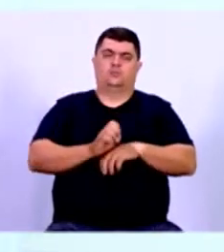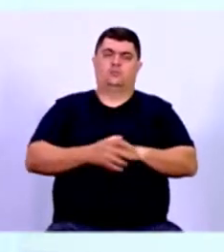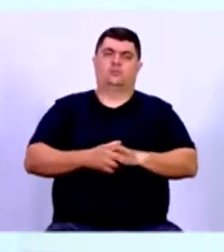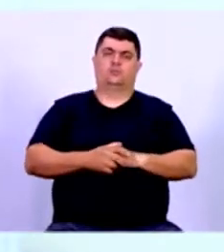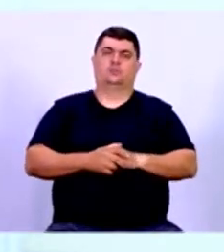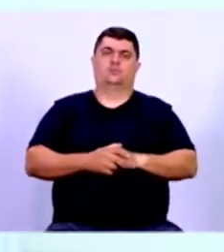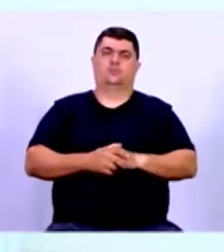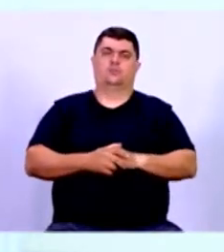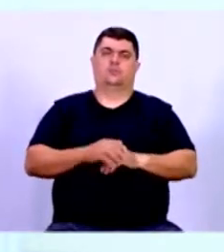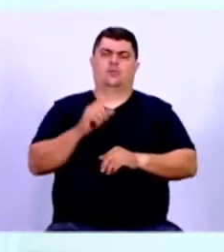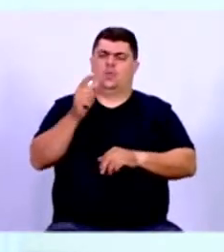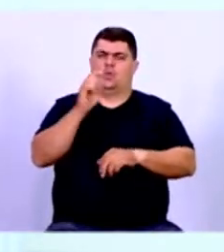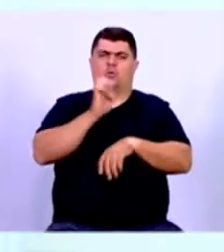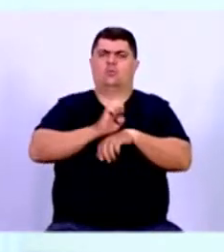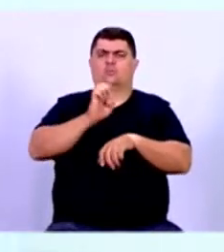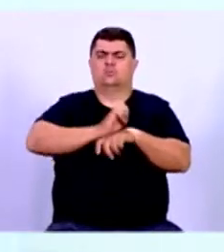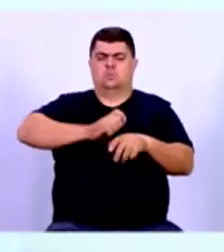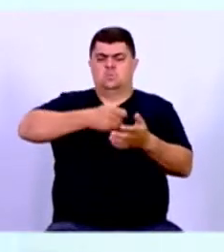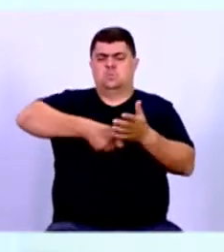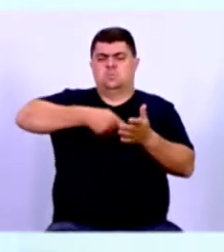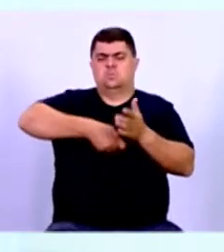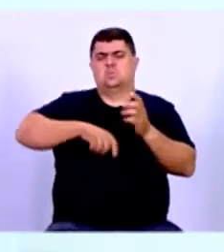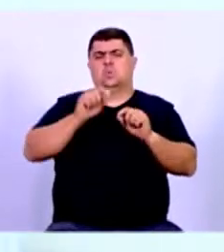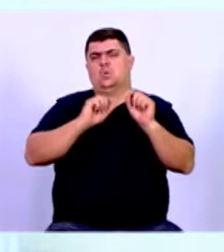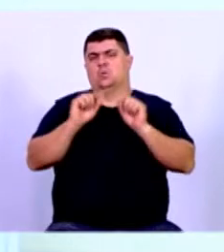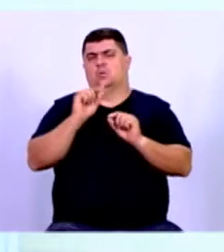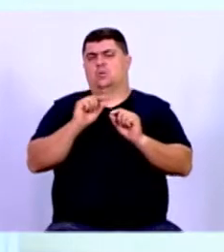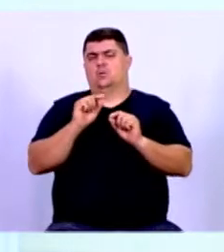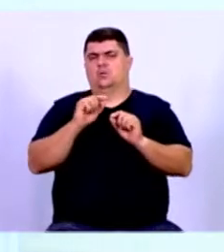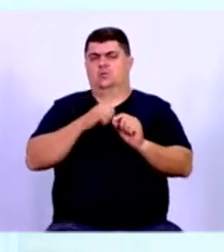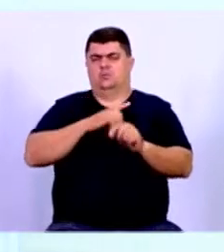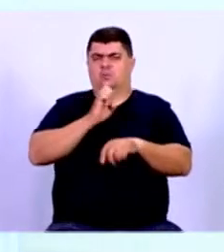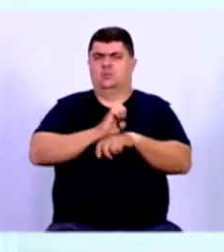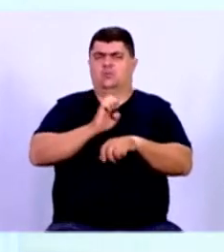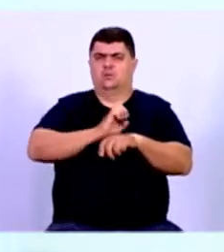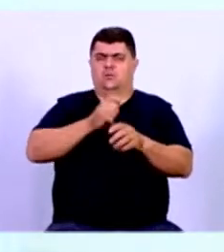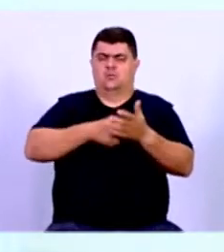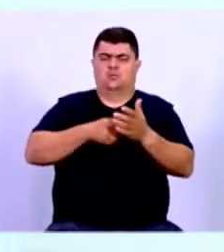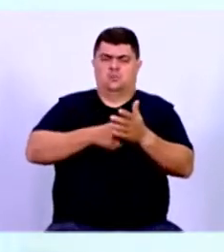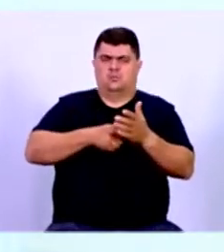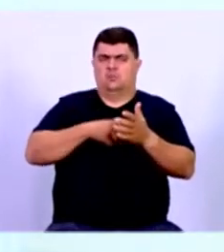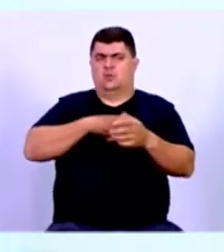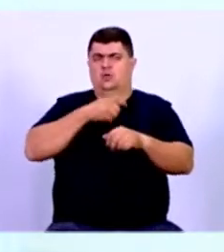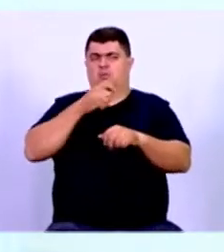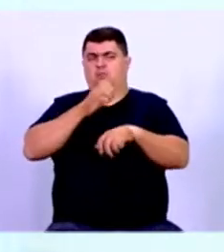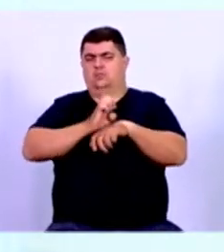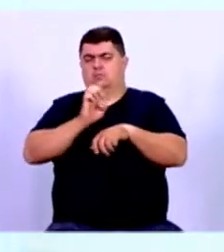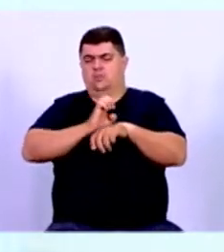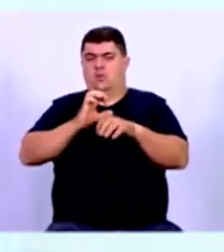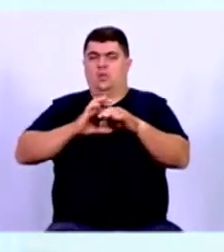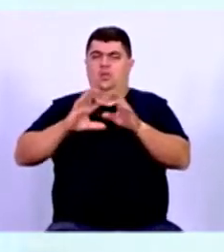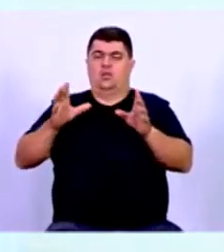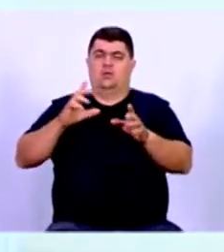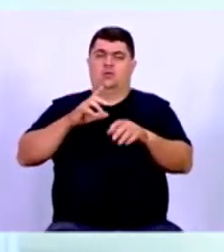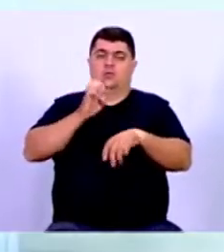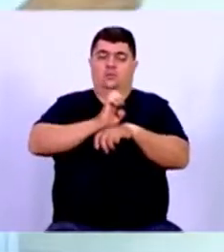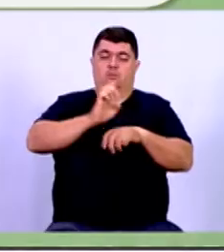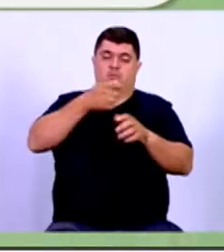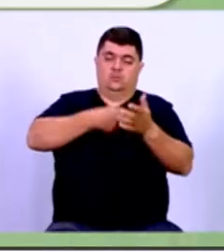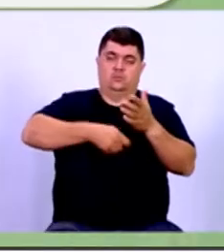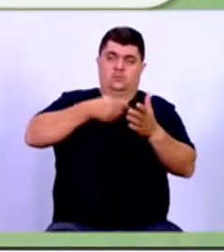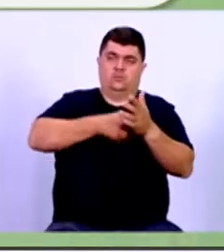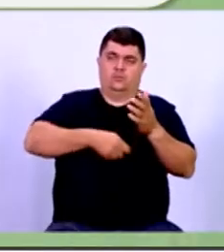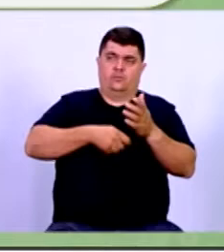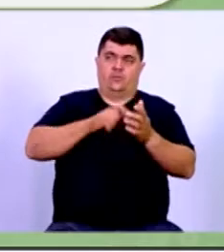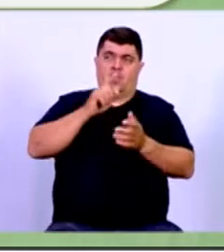o que é estágio obrigatório? A gente sabe, tem estágio obrigatório, tem estágio não obrigatório. O estágio obrigatório